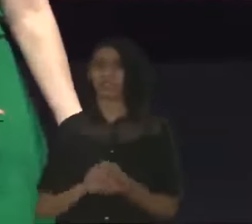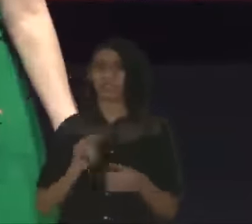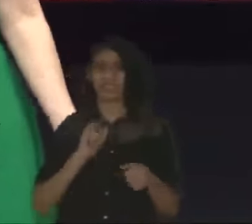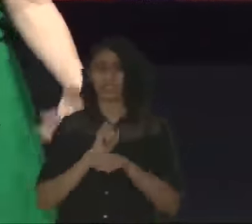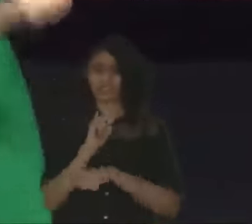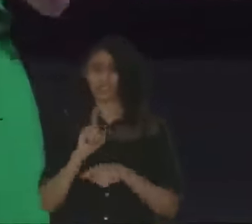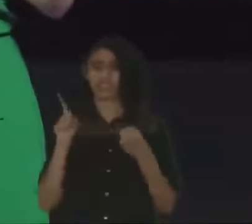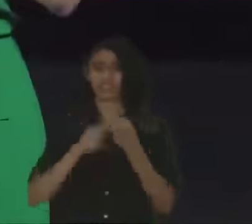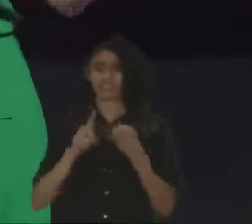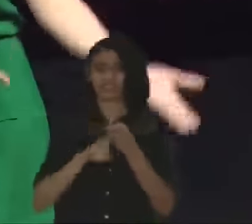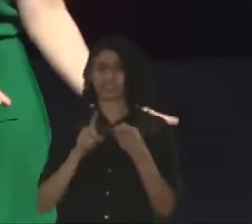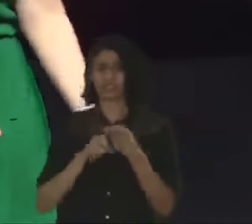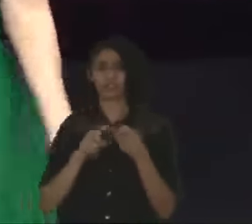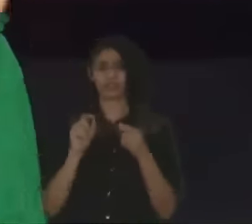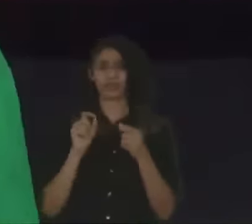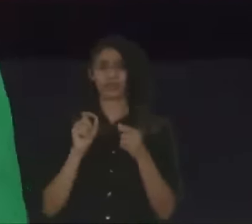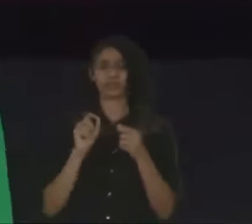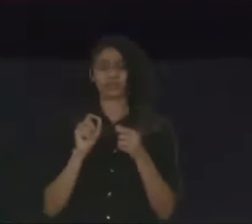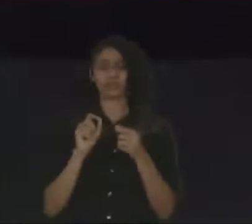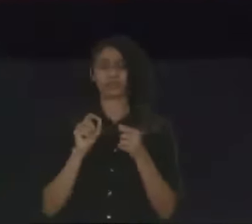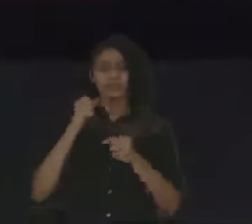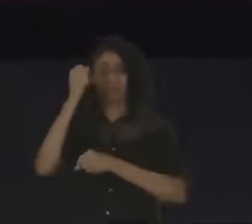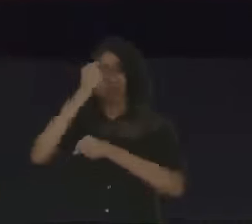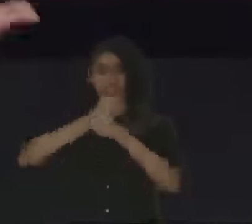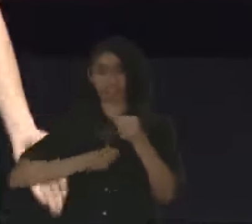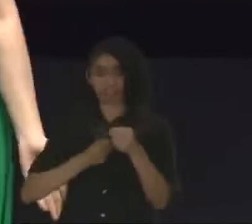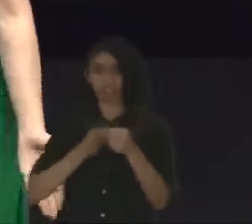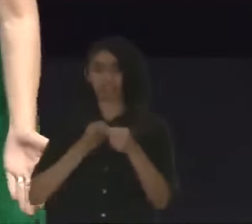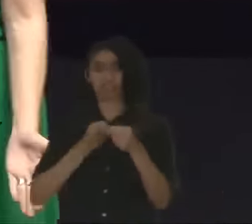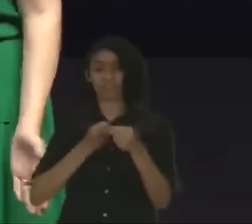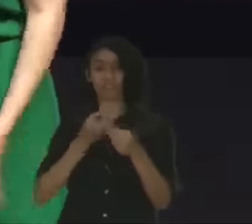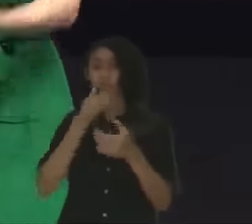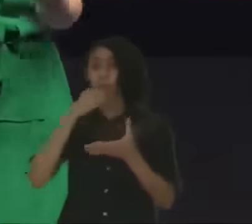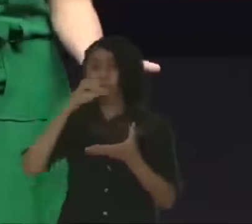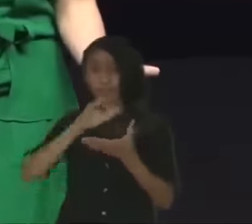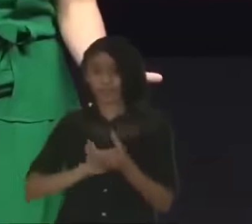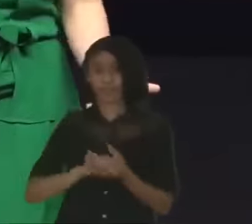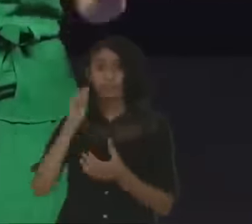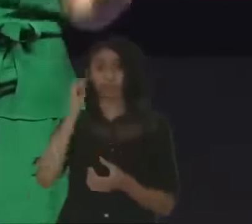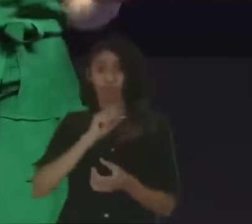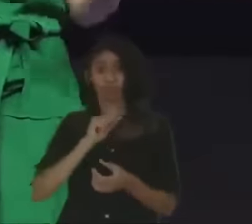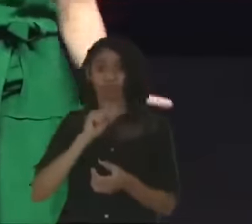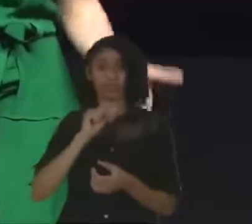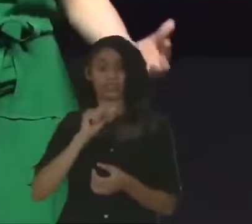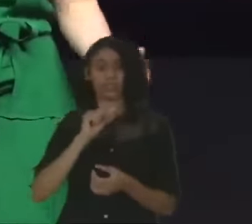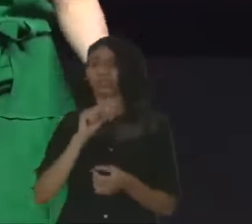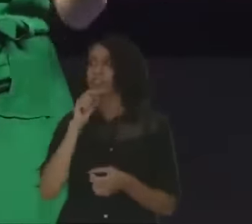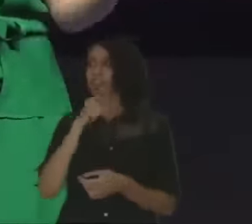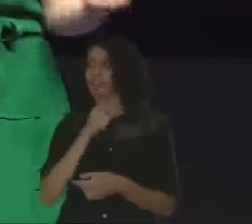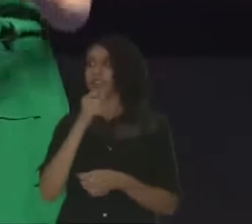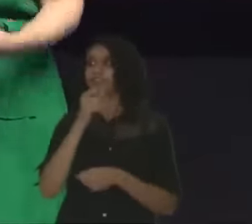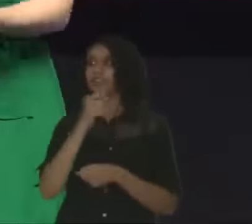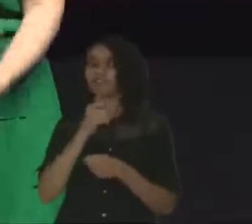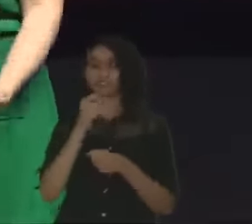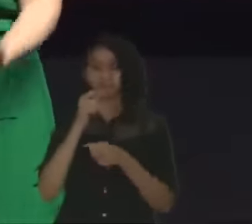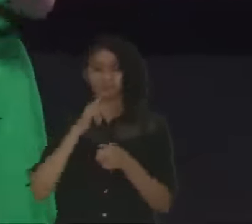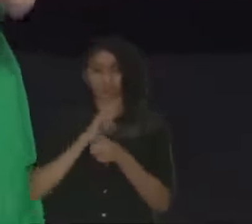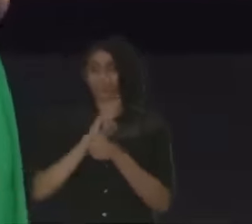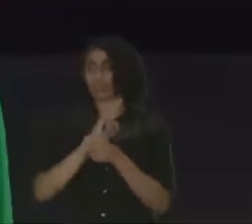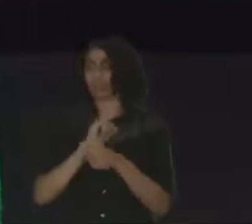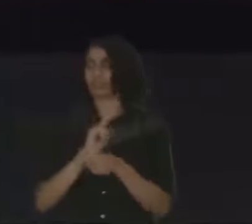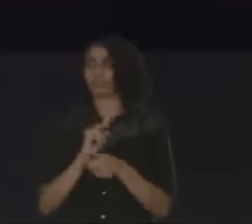de adulterar ele foi capaz de matar o marido da amante Aí você olha esse homem foi chamado um homem segundo